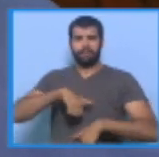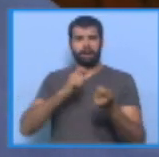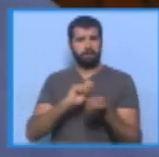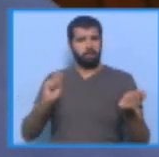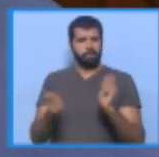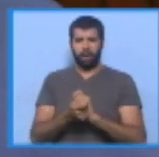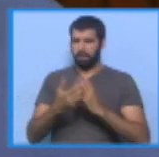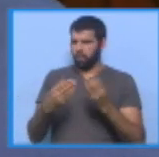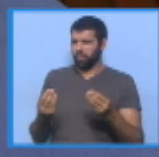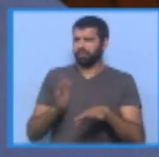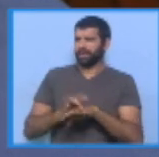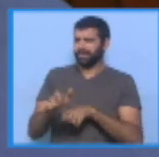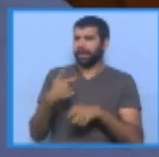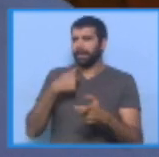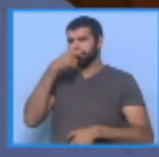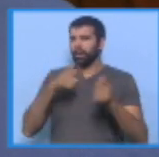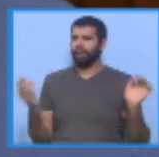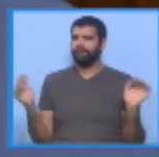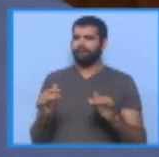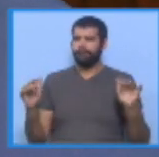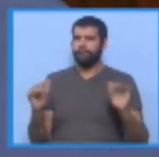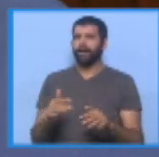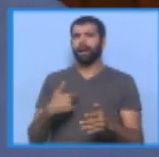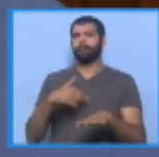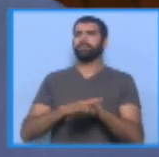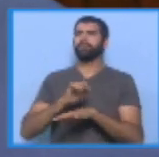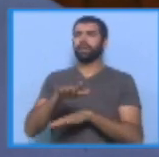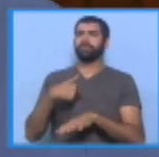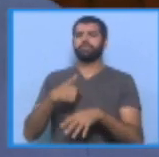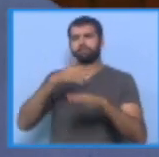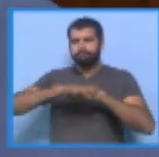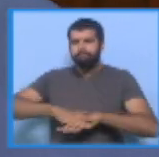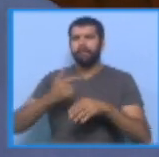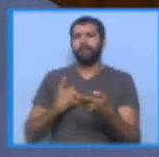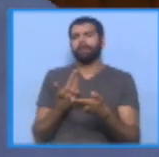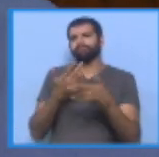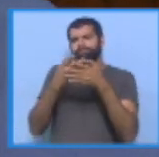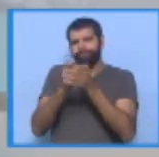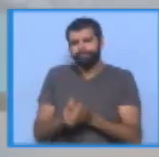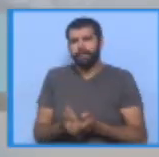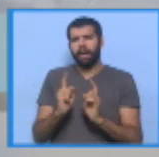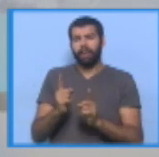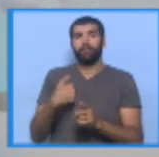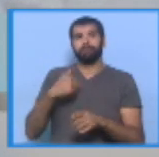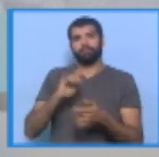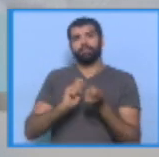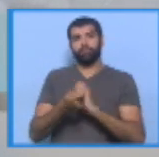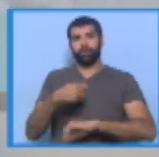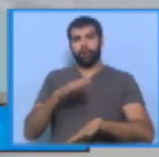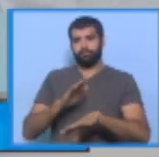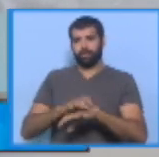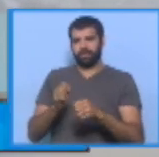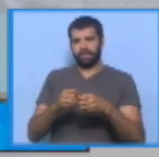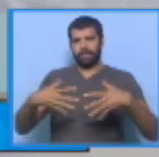dias, perante as pessoas que ali chegam em atitude de devoção, de oração? Muda sobretudo em